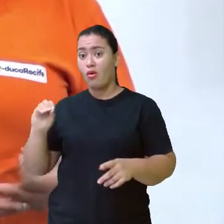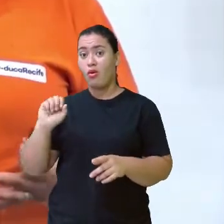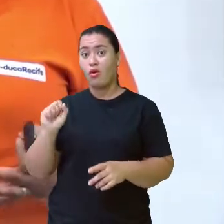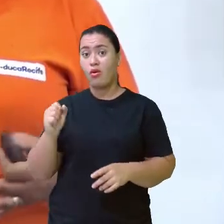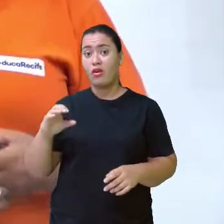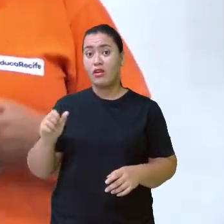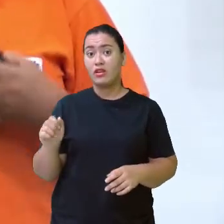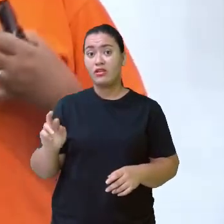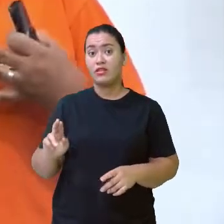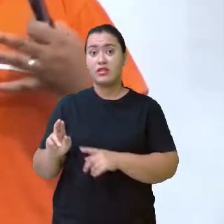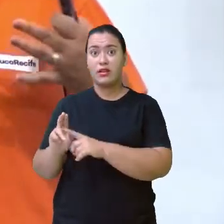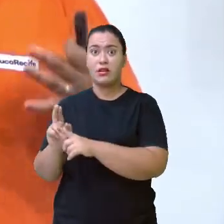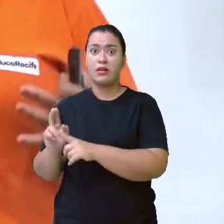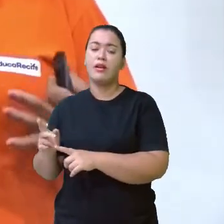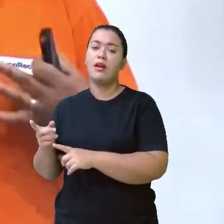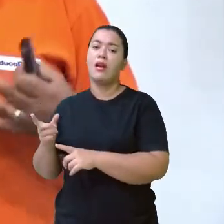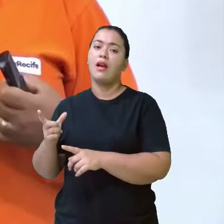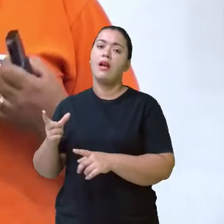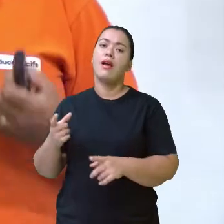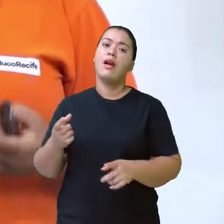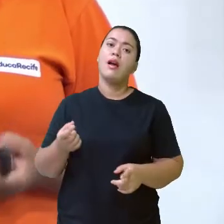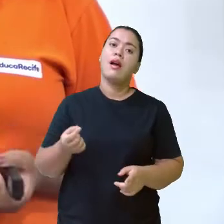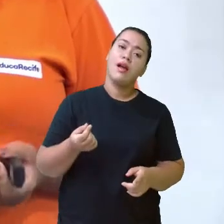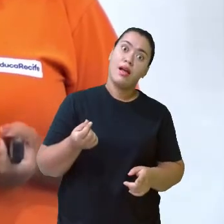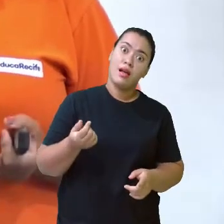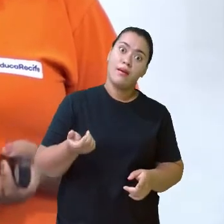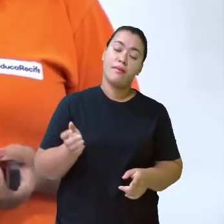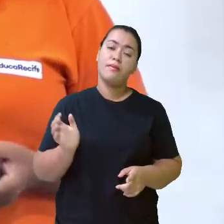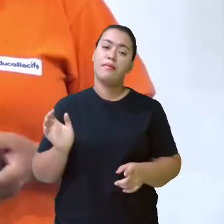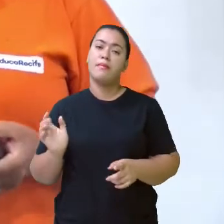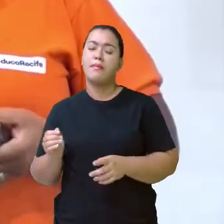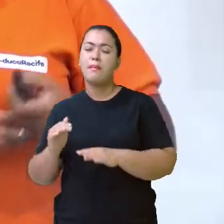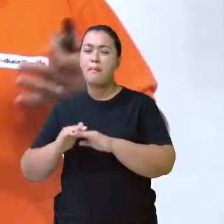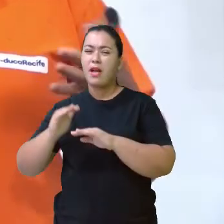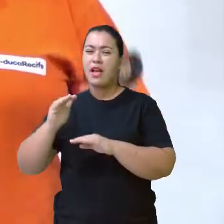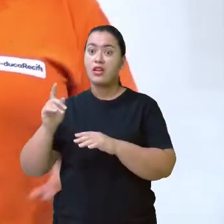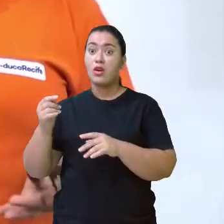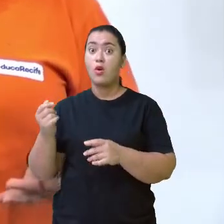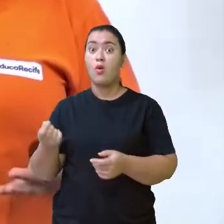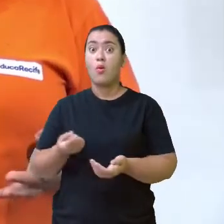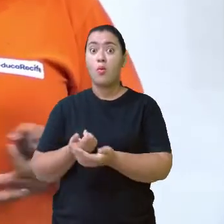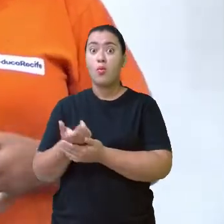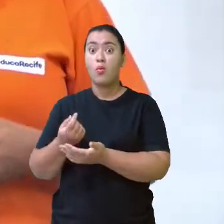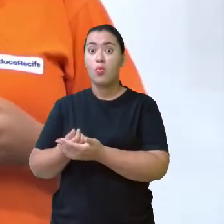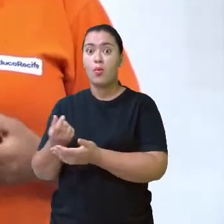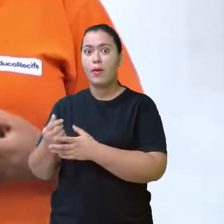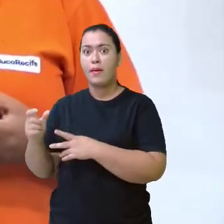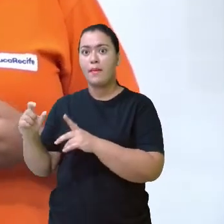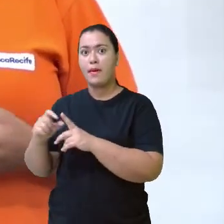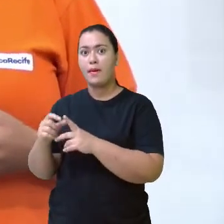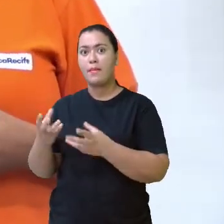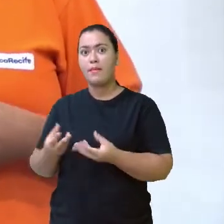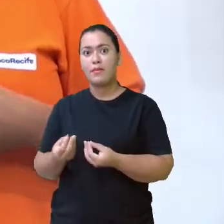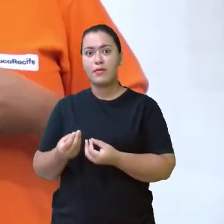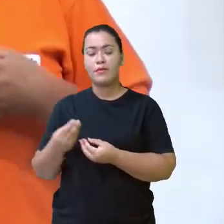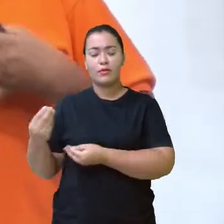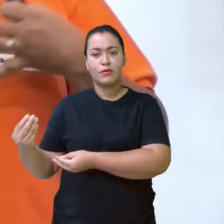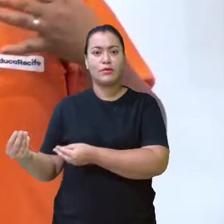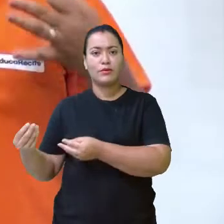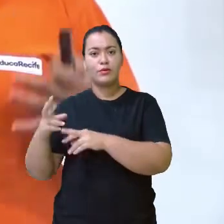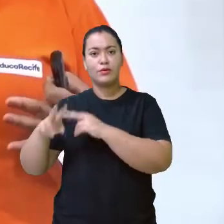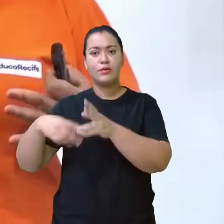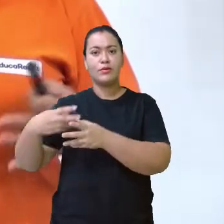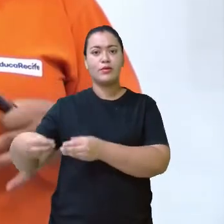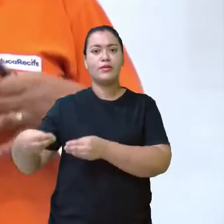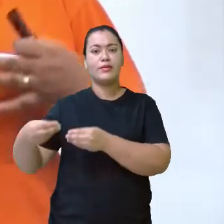da Cibele e que era um pouquinho assim, tinha mais dinheiro que o Filéias e comprou muitas palavras. Inclusive, numa das palavras, ele disse que